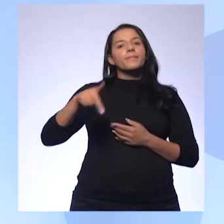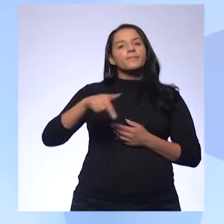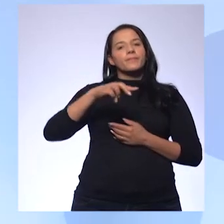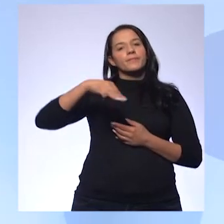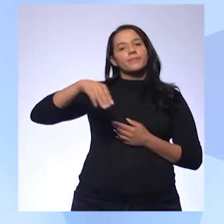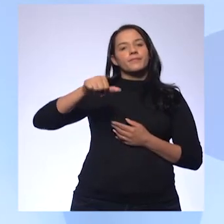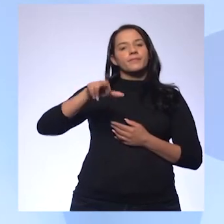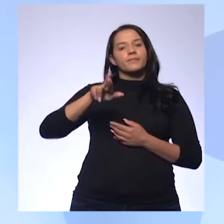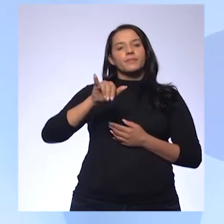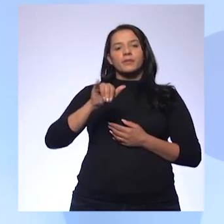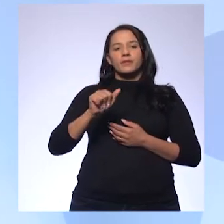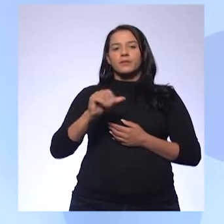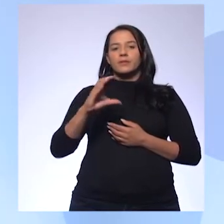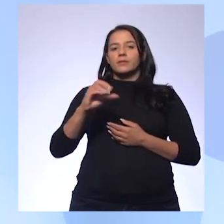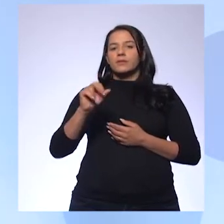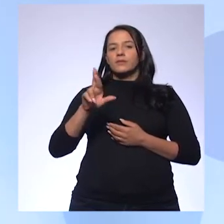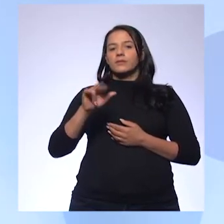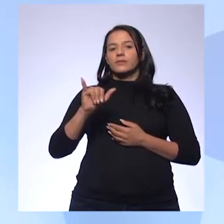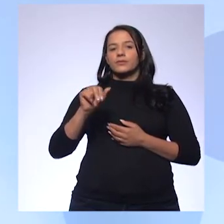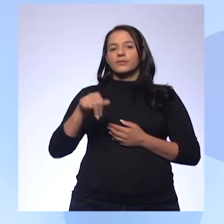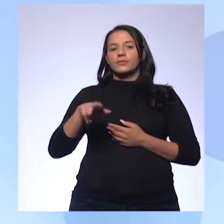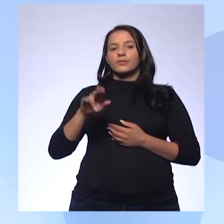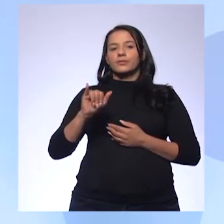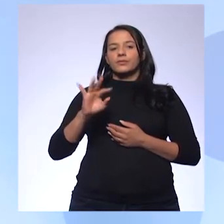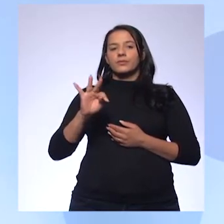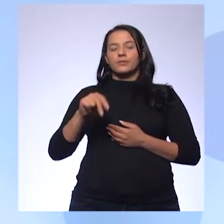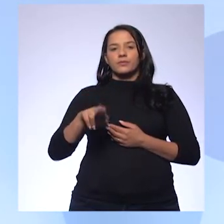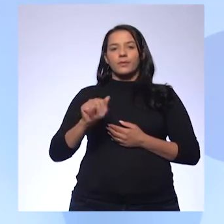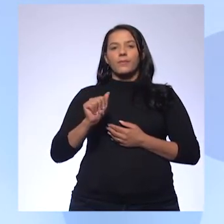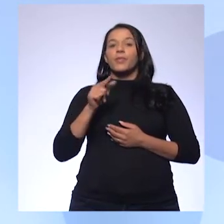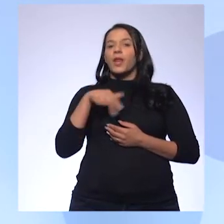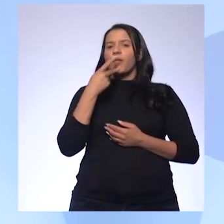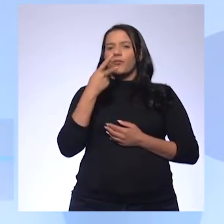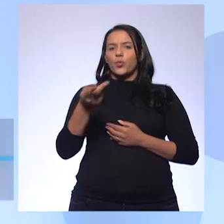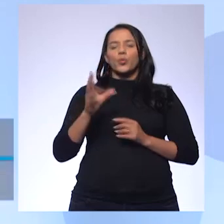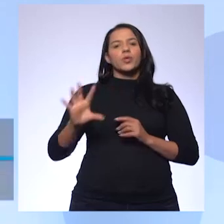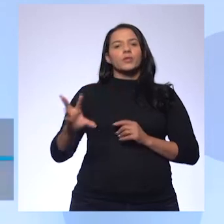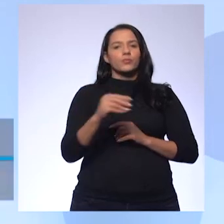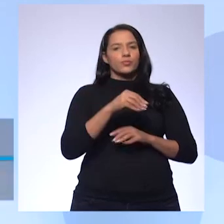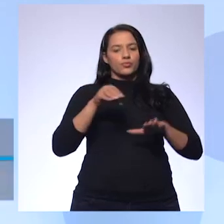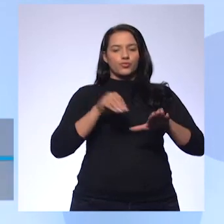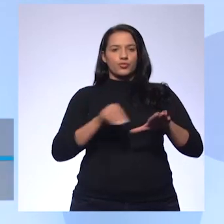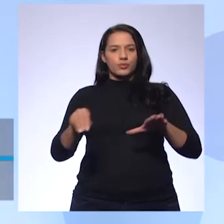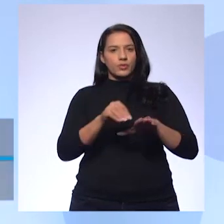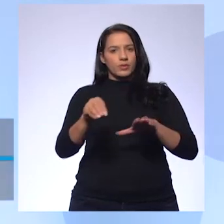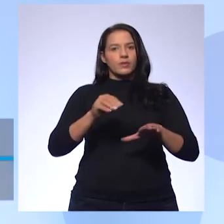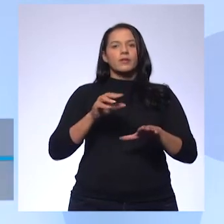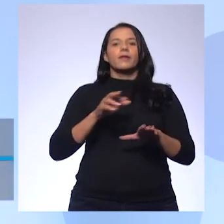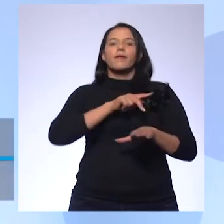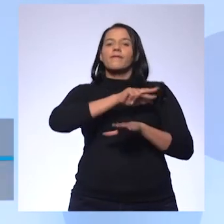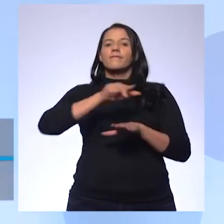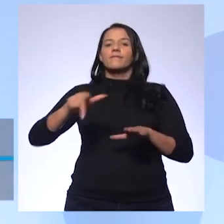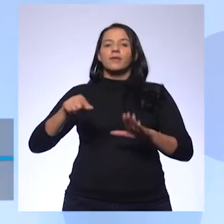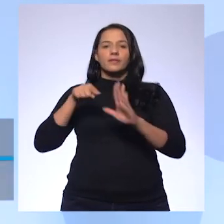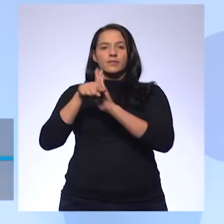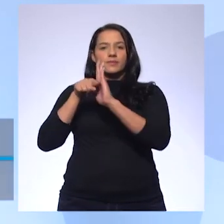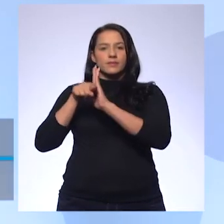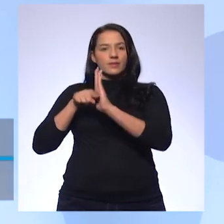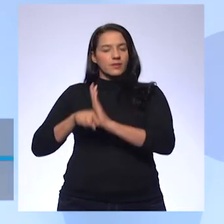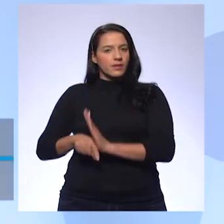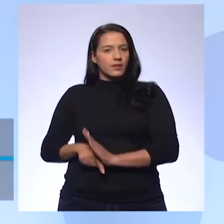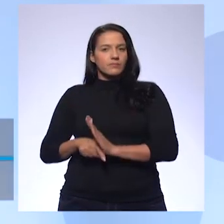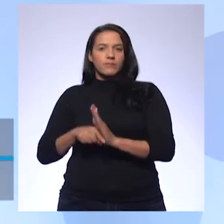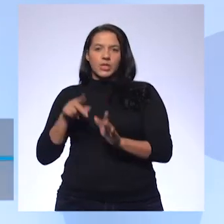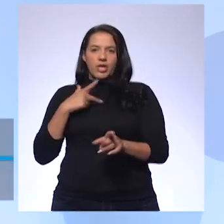abreviado. Ela fala que a aluna dela respondeu que no xadrez temos várias análises e atitudes como as peças para ganhar o